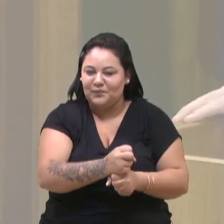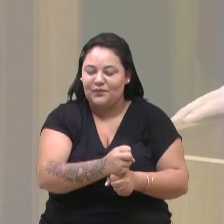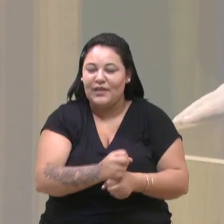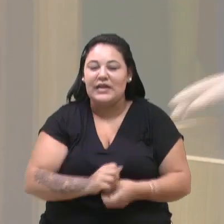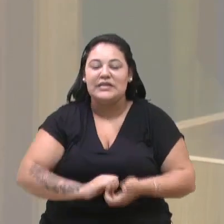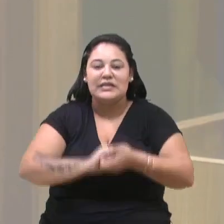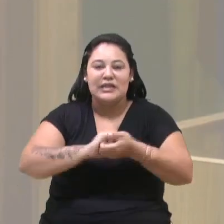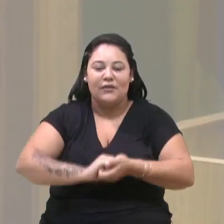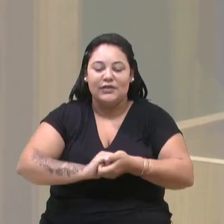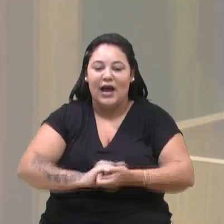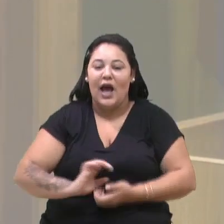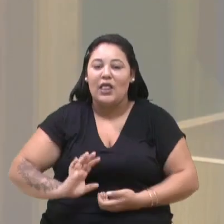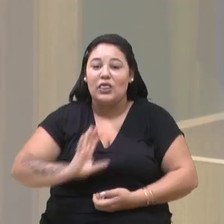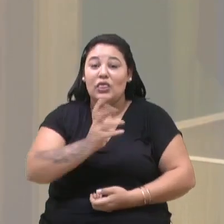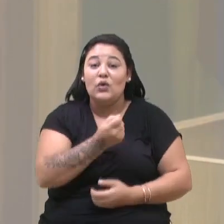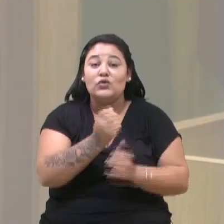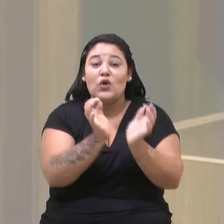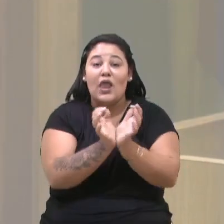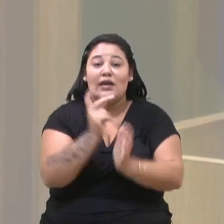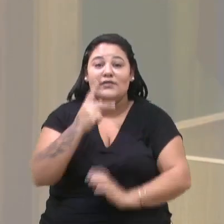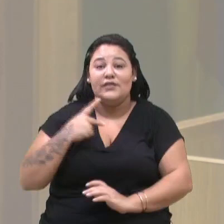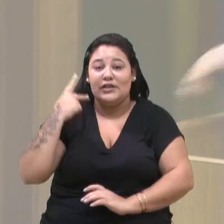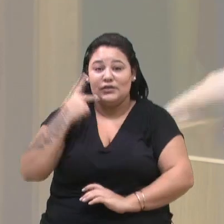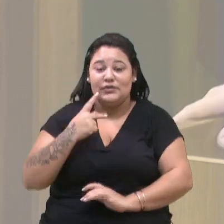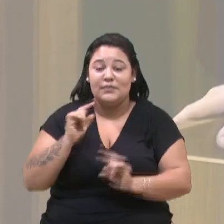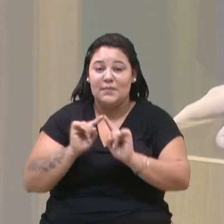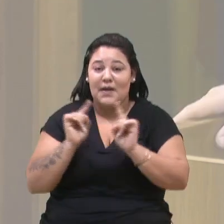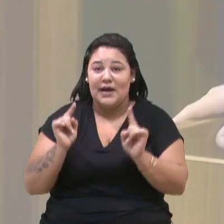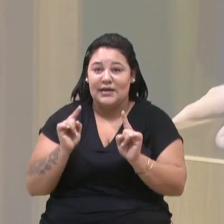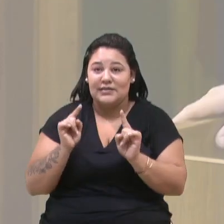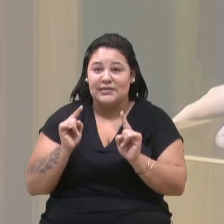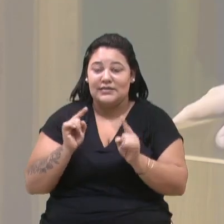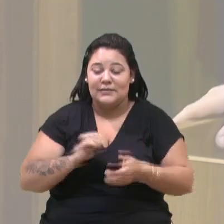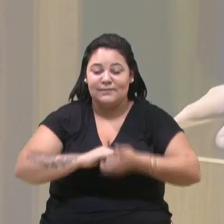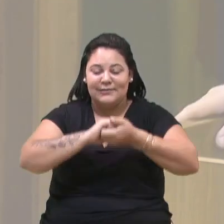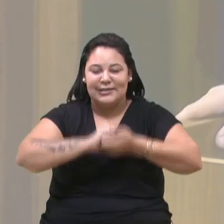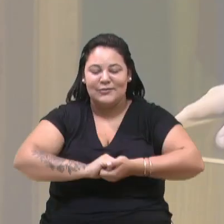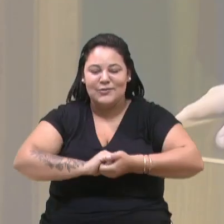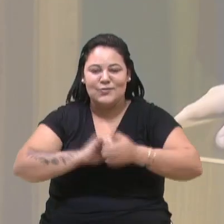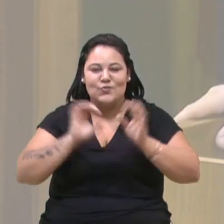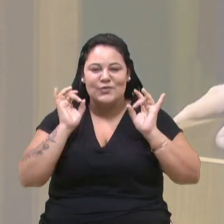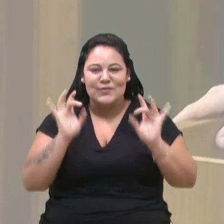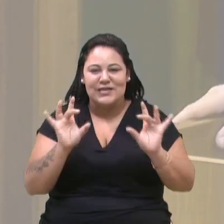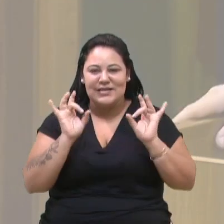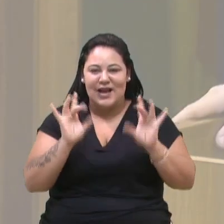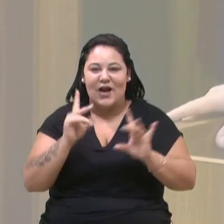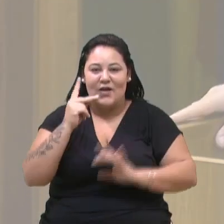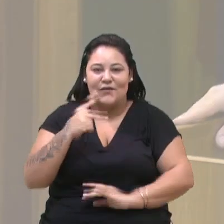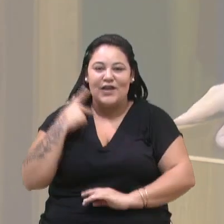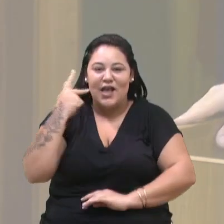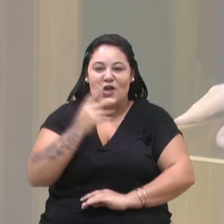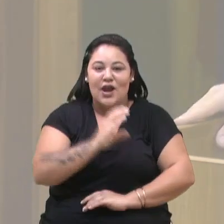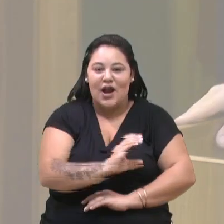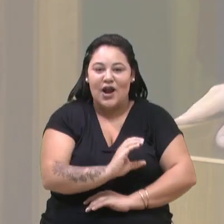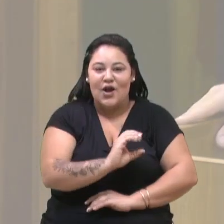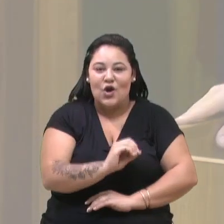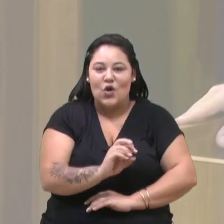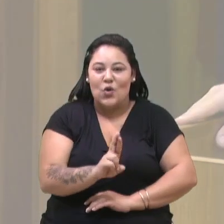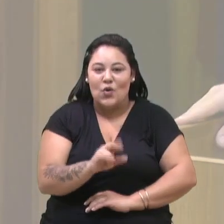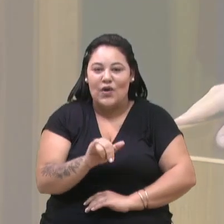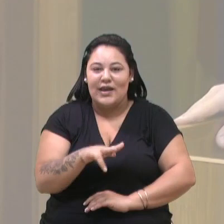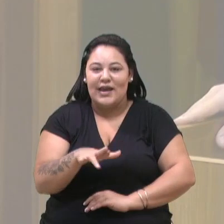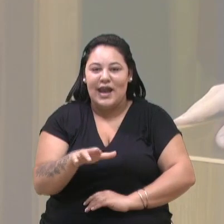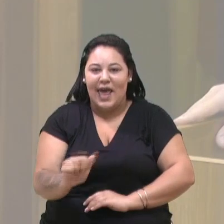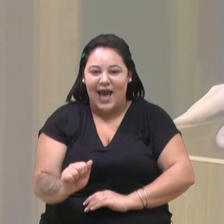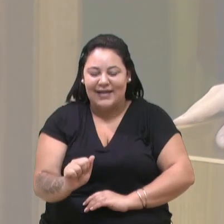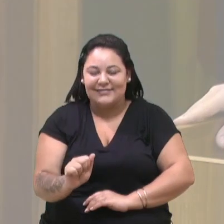nossos colegas vereadores, mas me permito fazer uma saudação especial à vereadora Corina Melete,